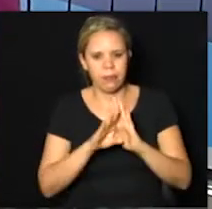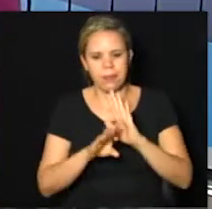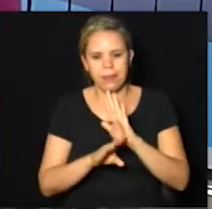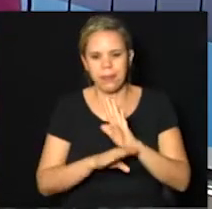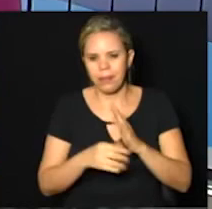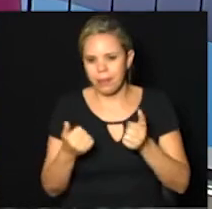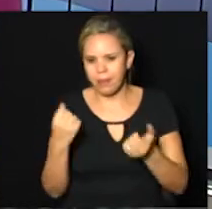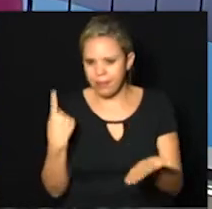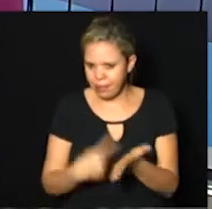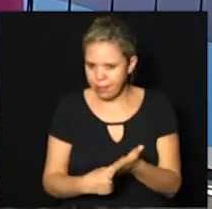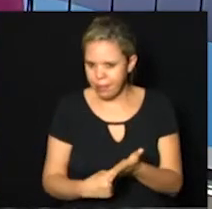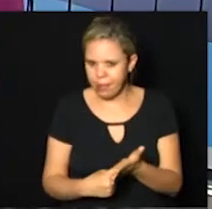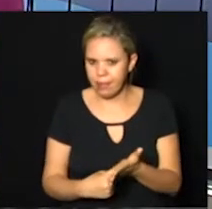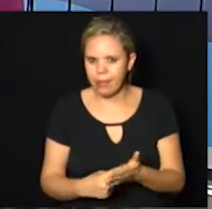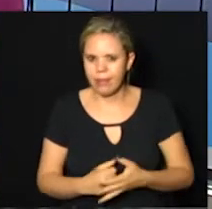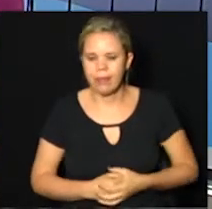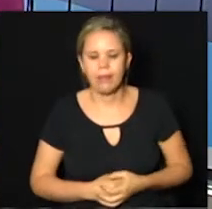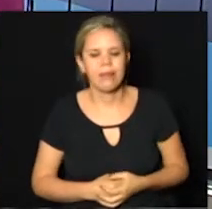combinado?